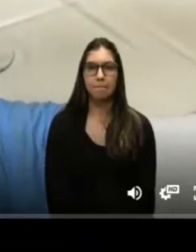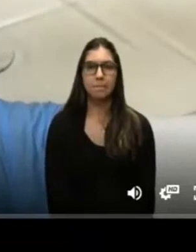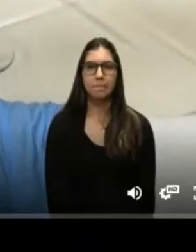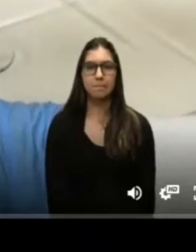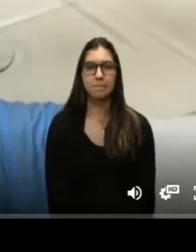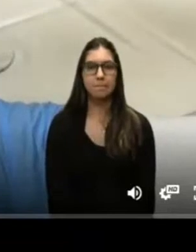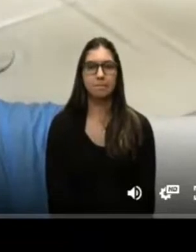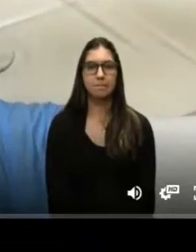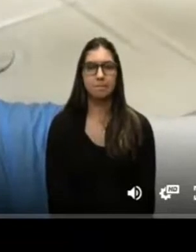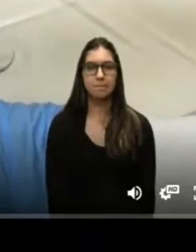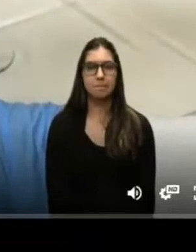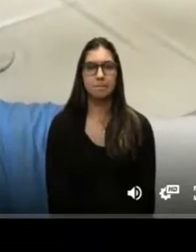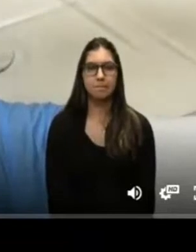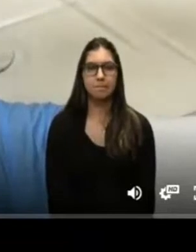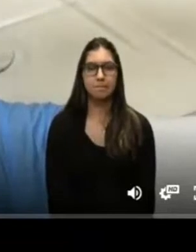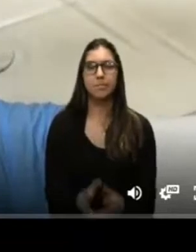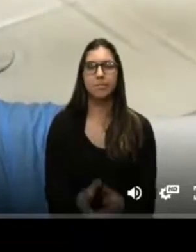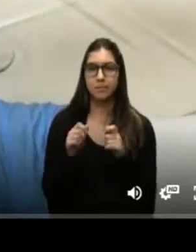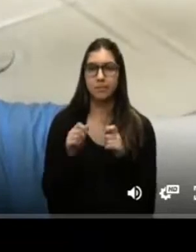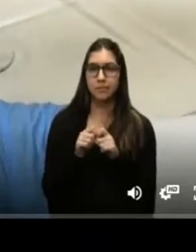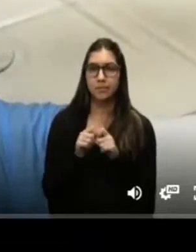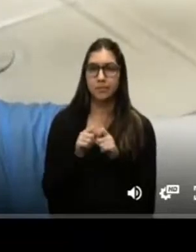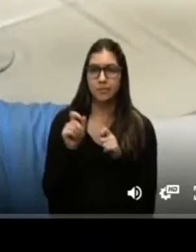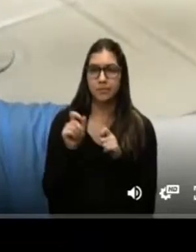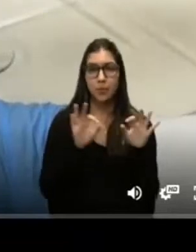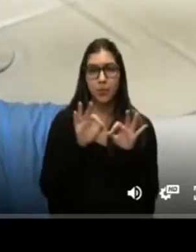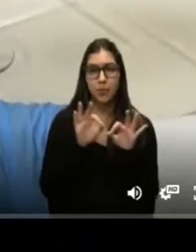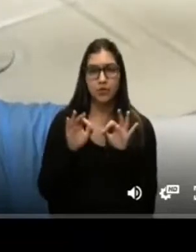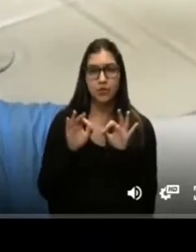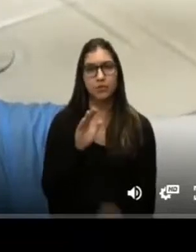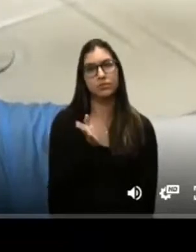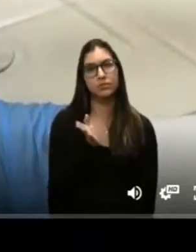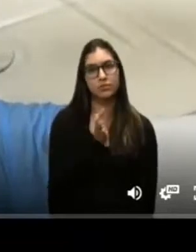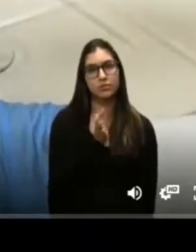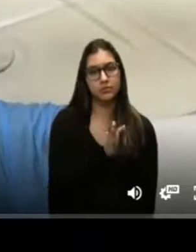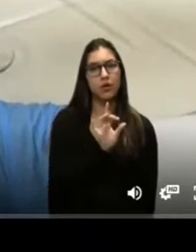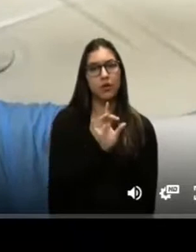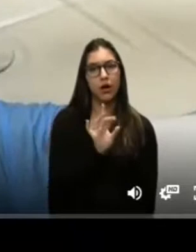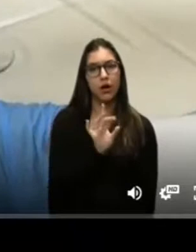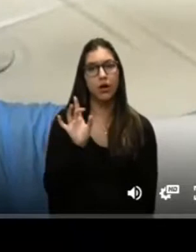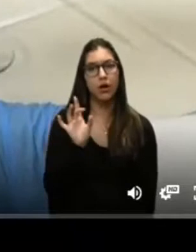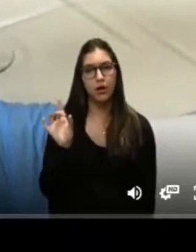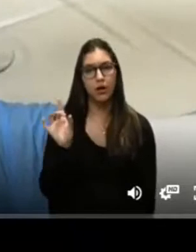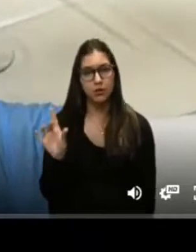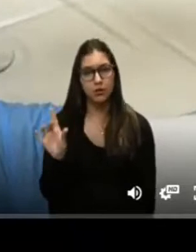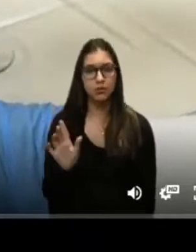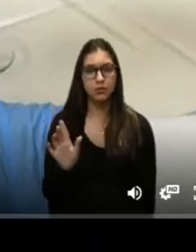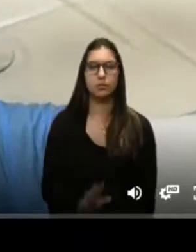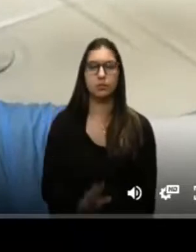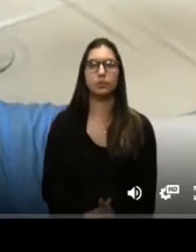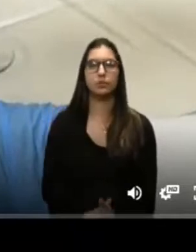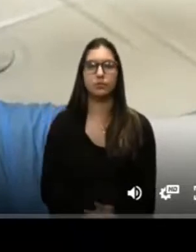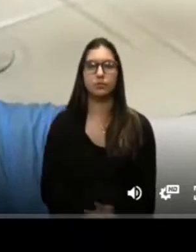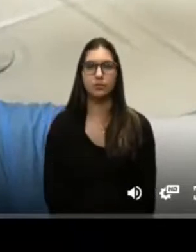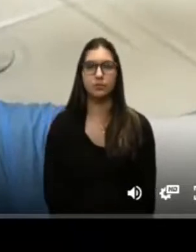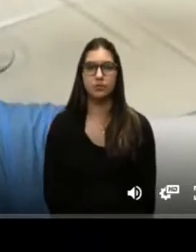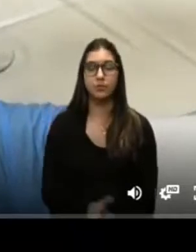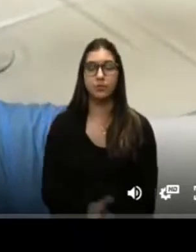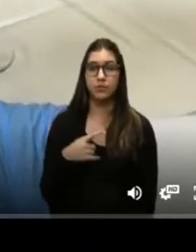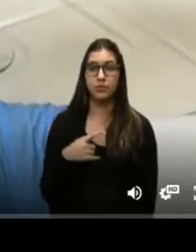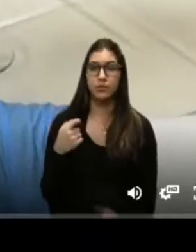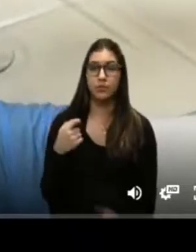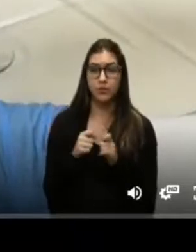Então, nós vamos fazer esse processo tanto para a acetanilida quanto para o ácido salicílico. Nós vamos triturar os